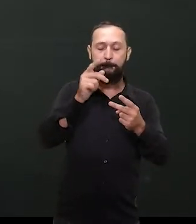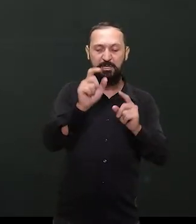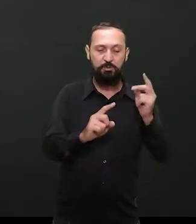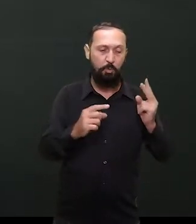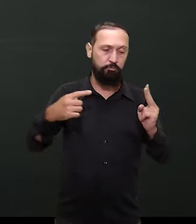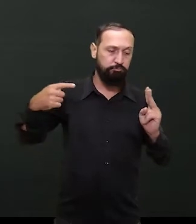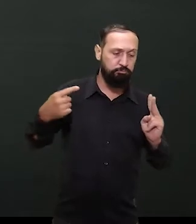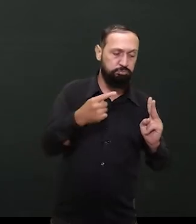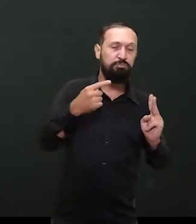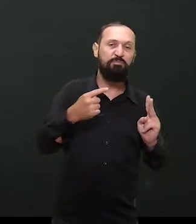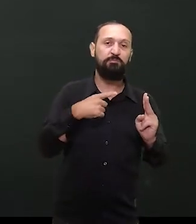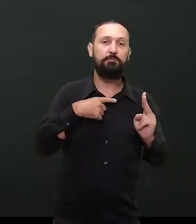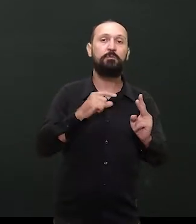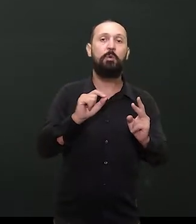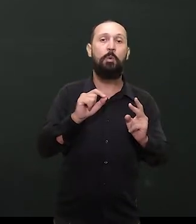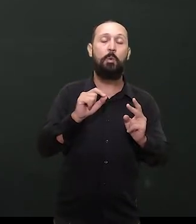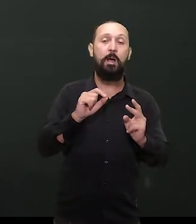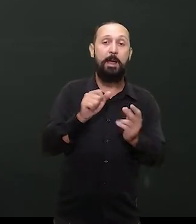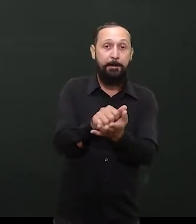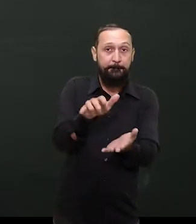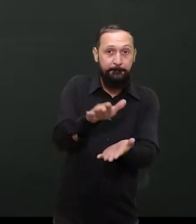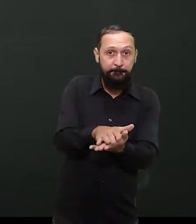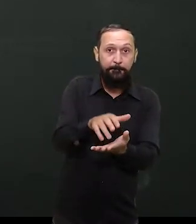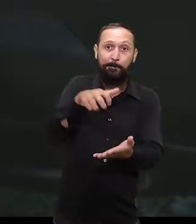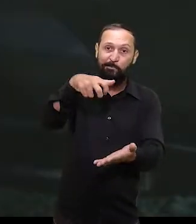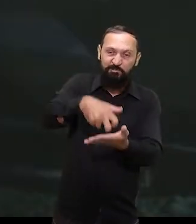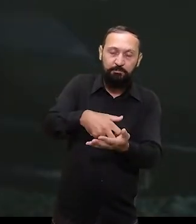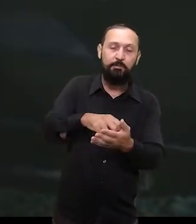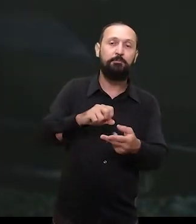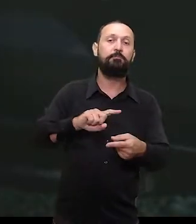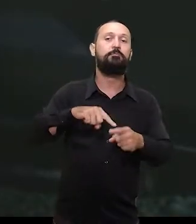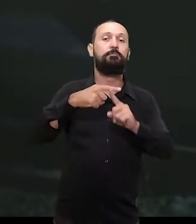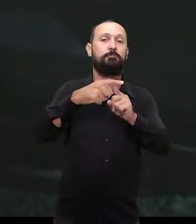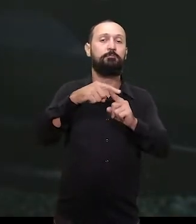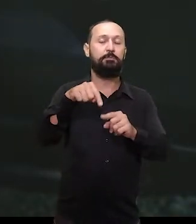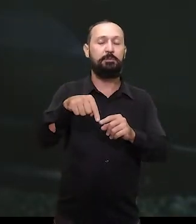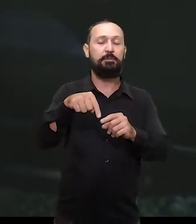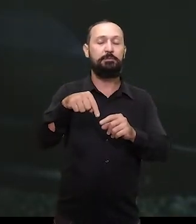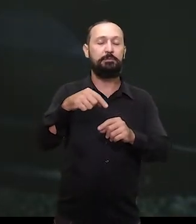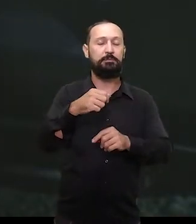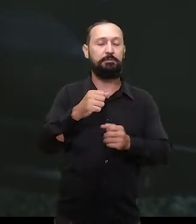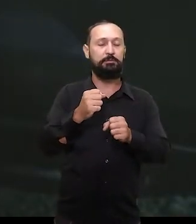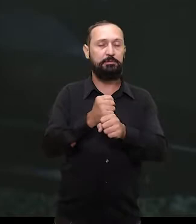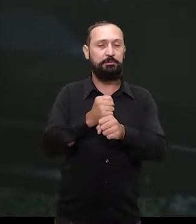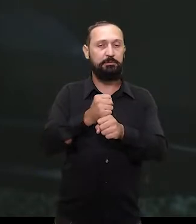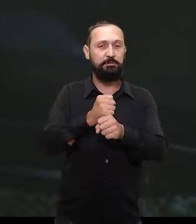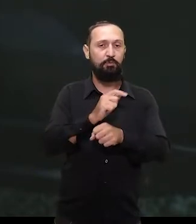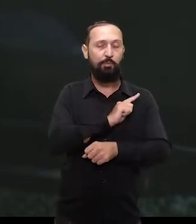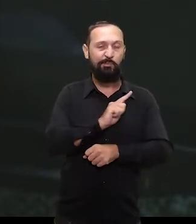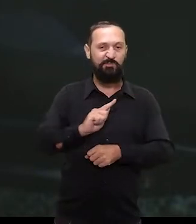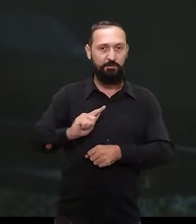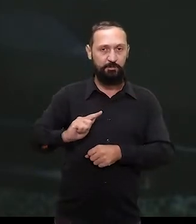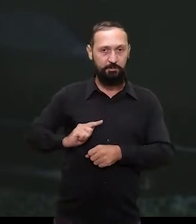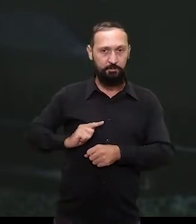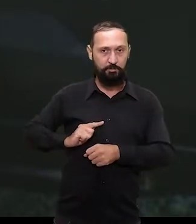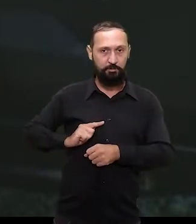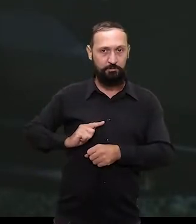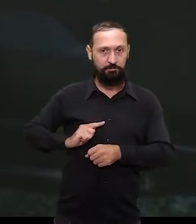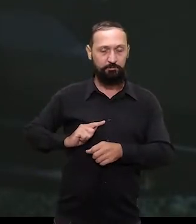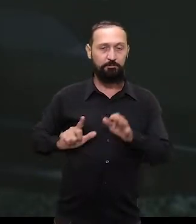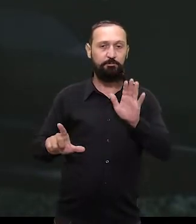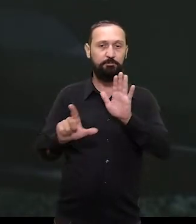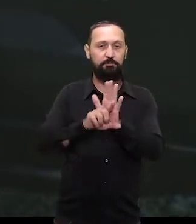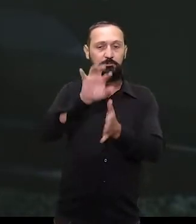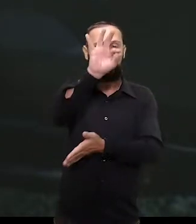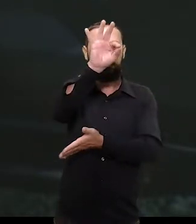duas ou mais pessoas estão aumento de pena nesses casos Dr este ano o governador Reinaldo Azambuja sancionou